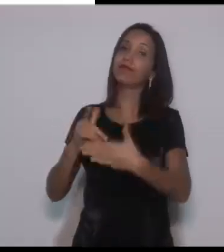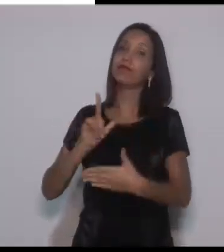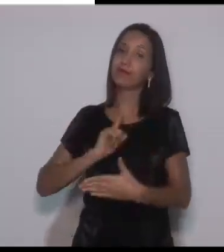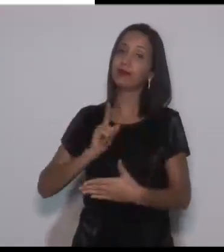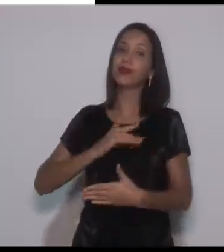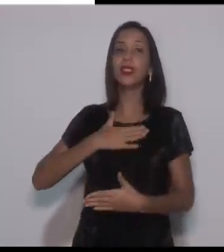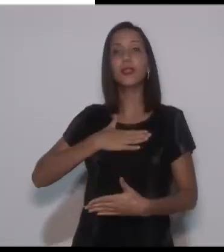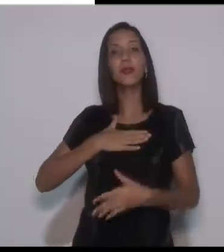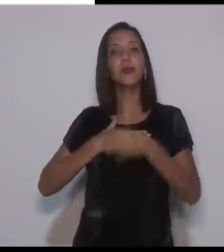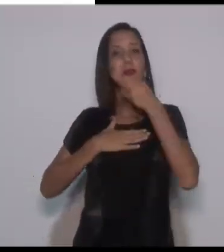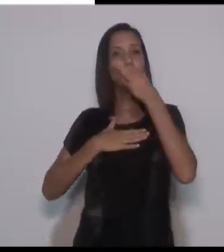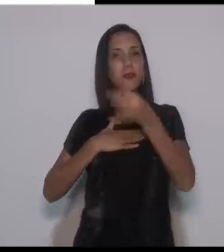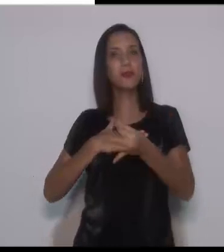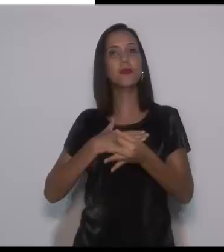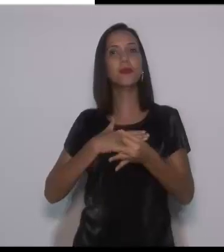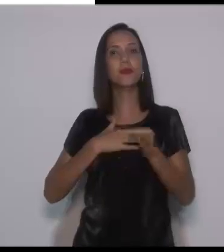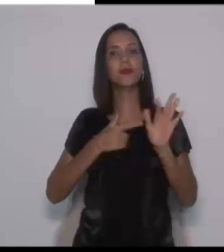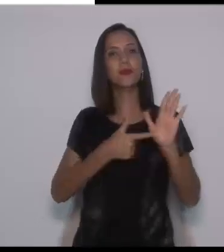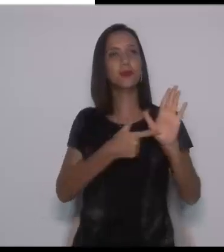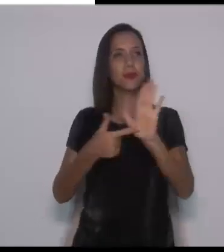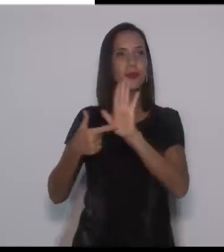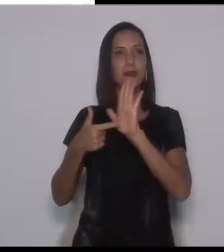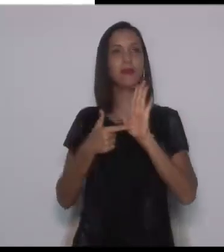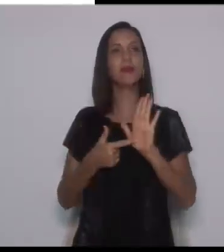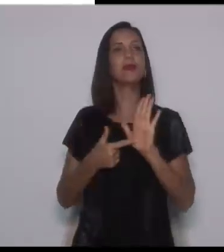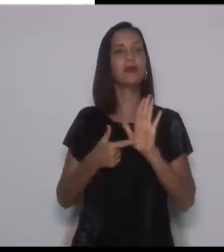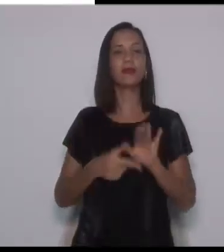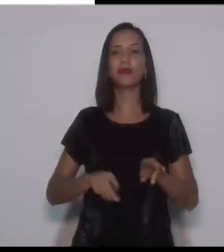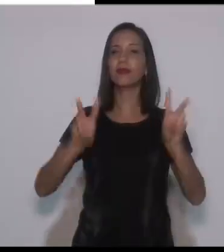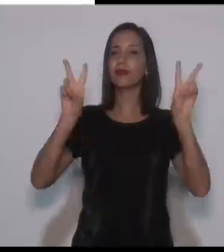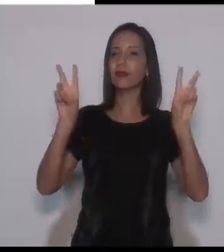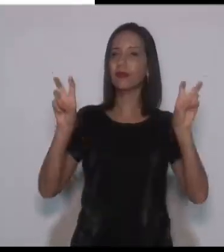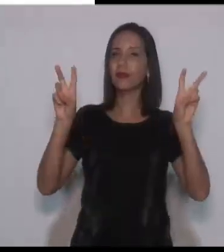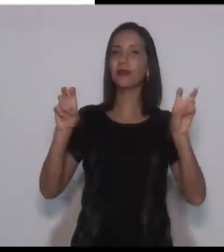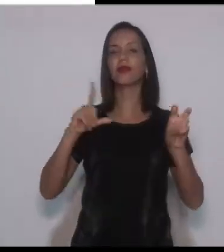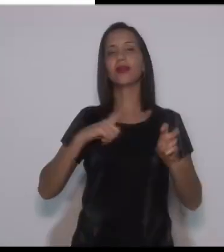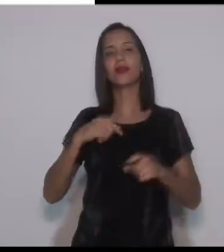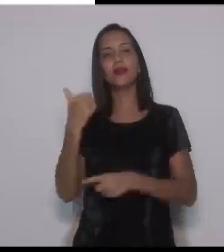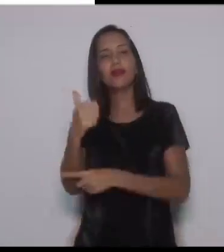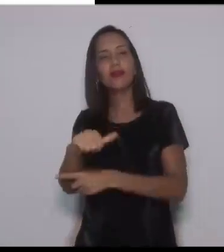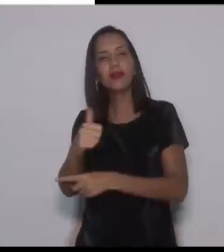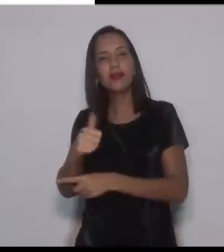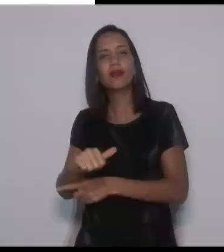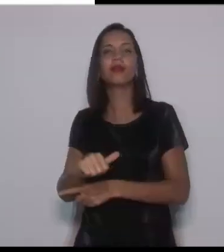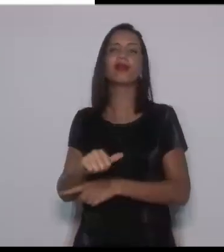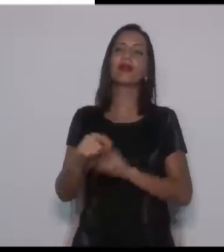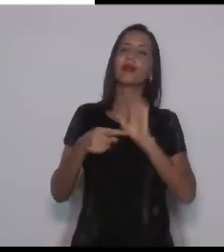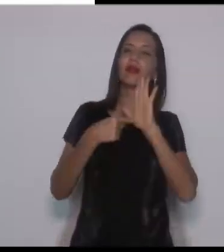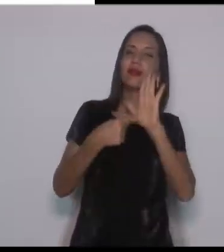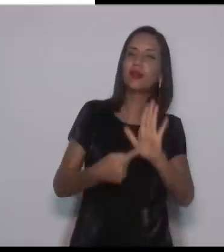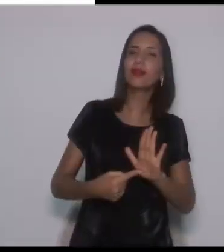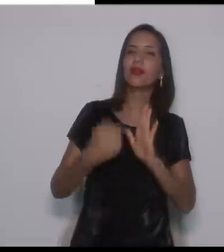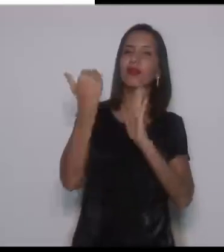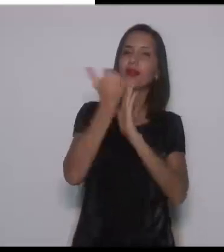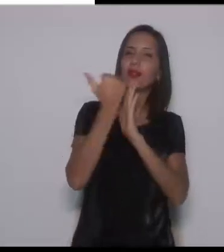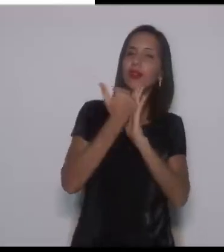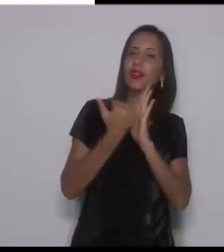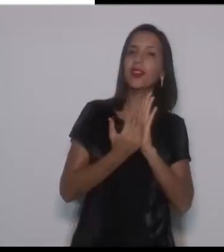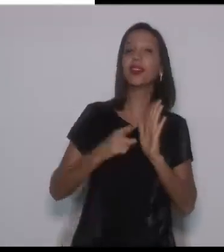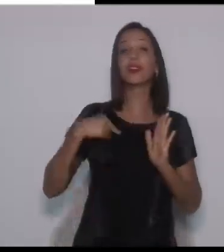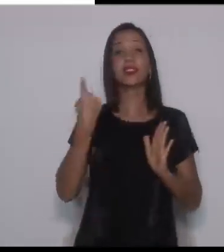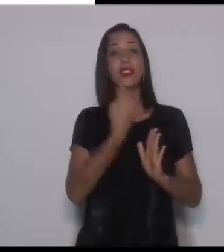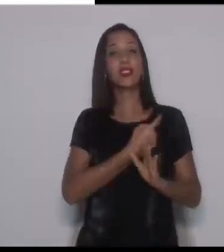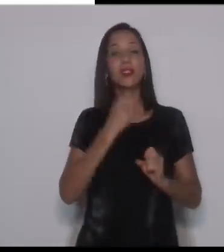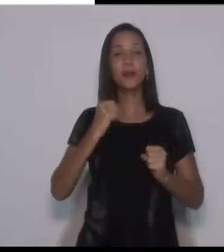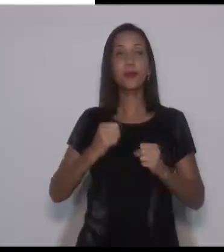minha sugestão, para trazer essa questão das avaliações, né, trazer os gráficos, é para que a gente